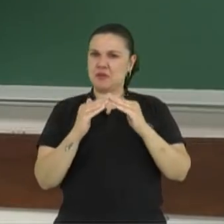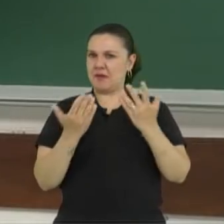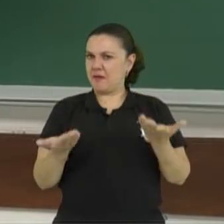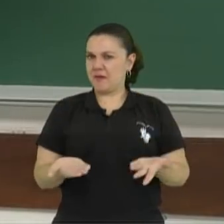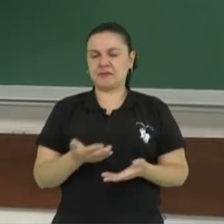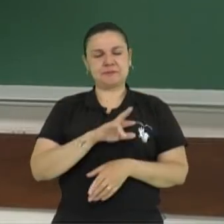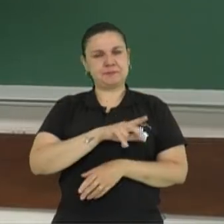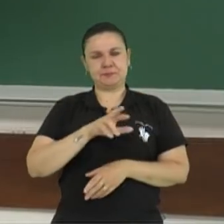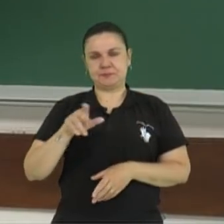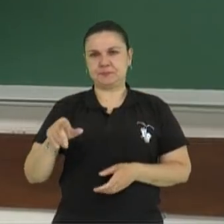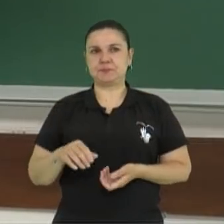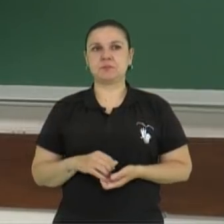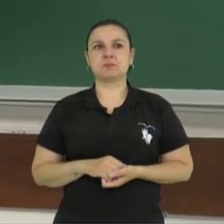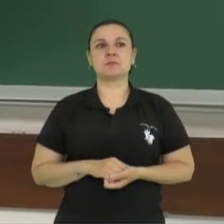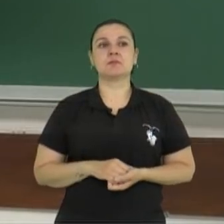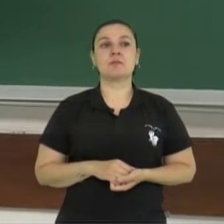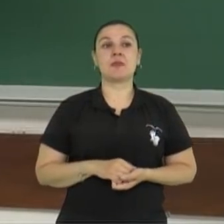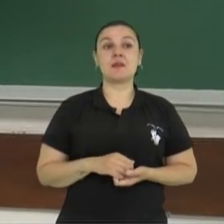doméstico, enfim.